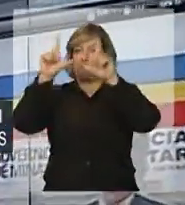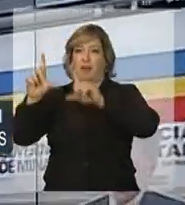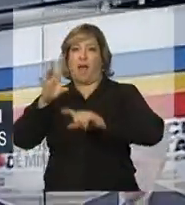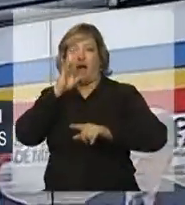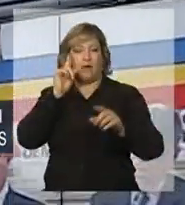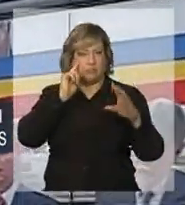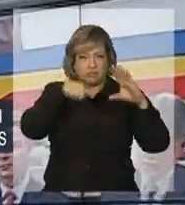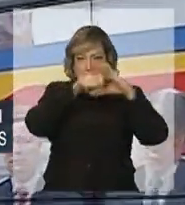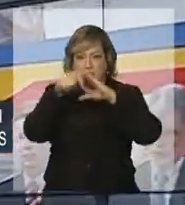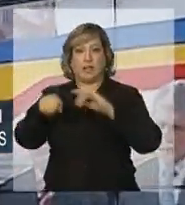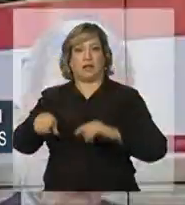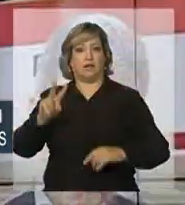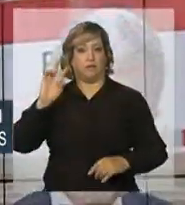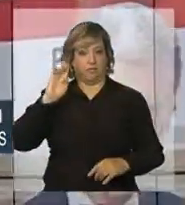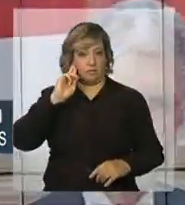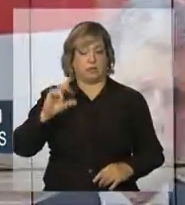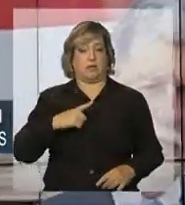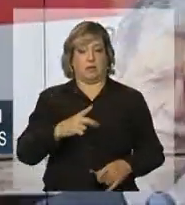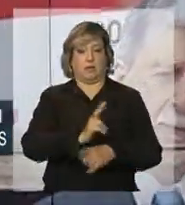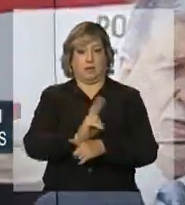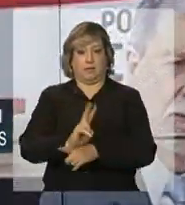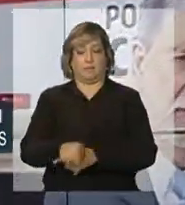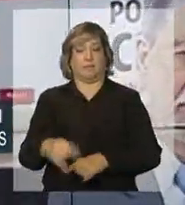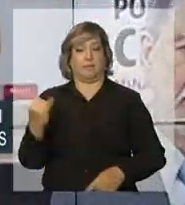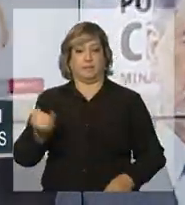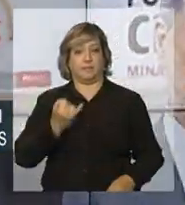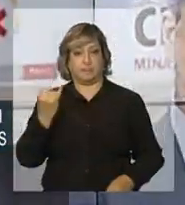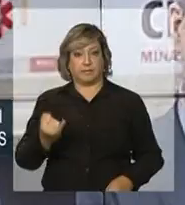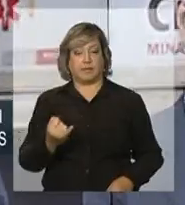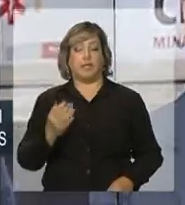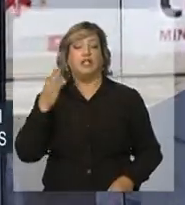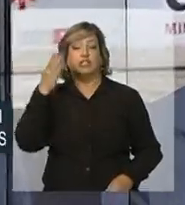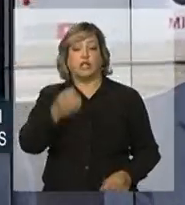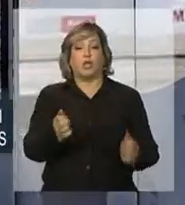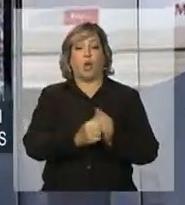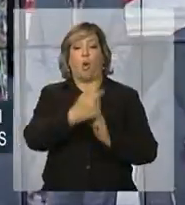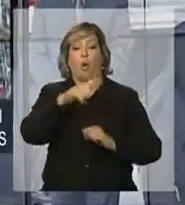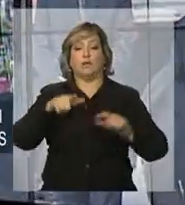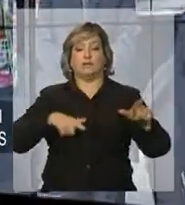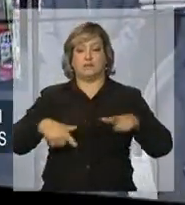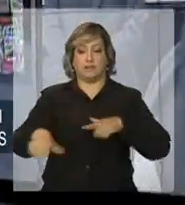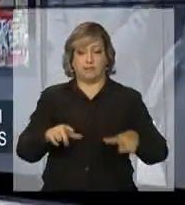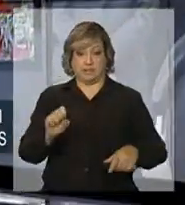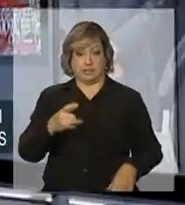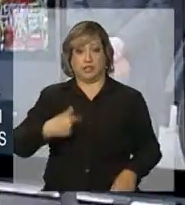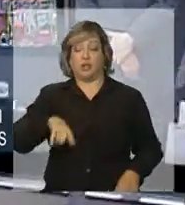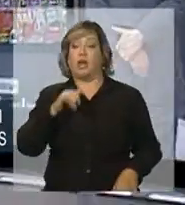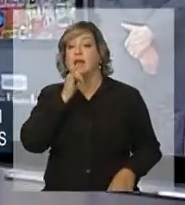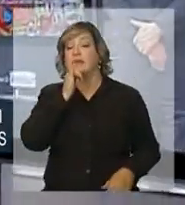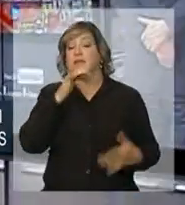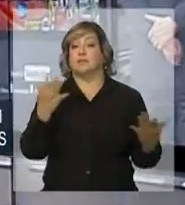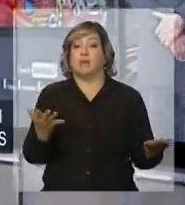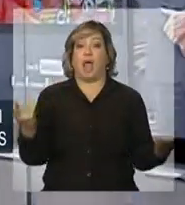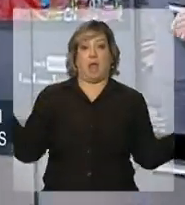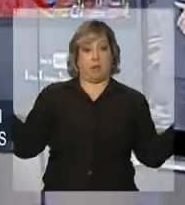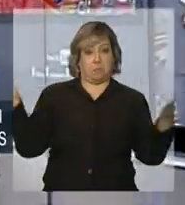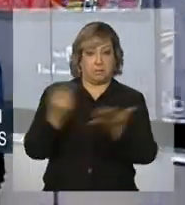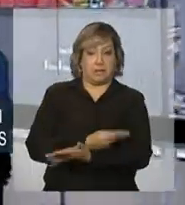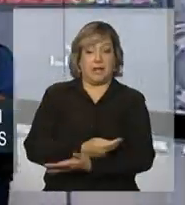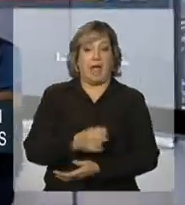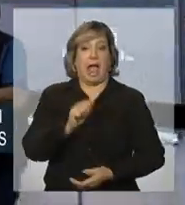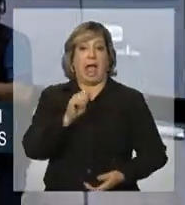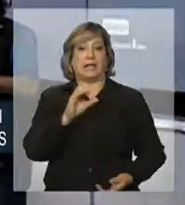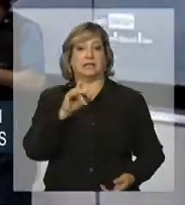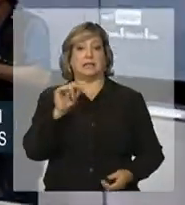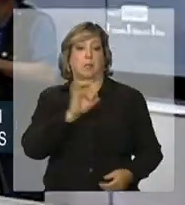essas forças representadas, e mais, uma conexão direta com outros serviços. Se, por exemplo, nós tivermos um acidente e a polícia tiver